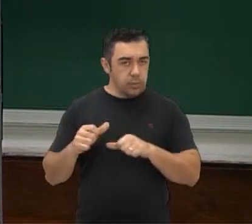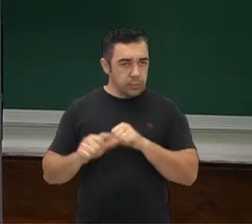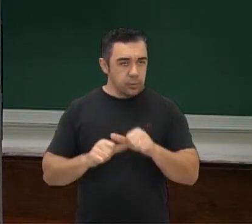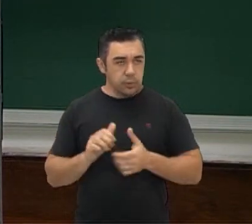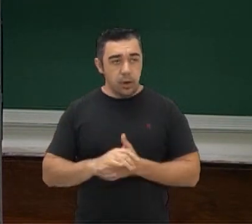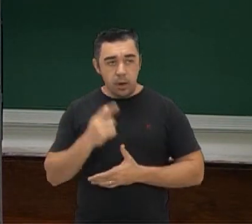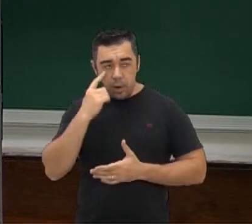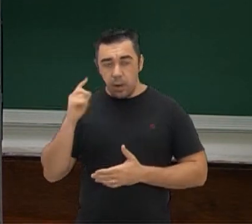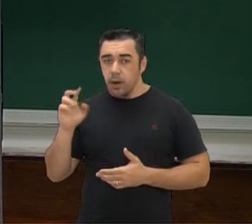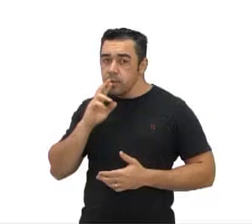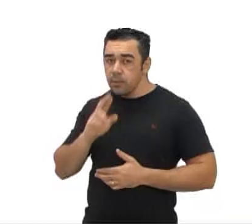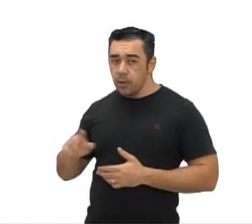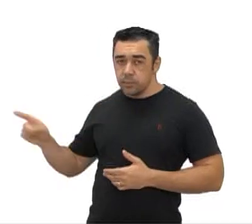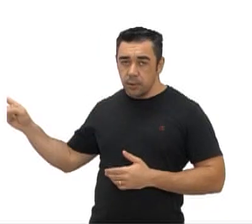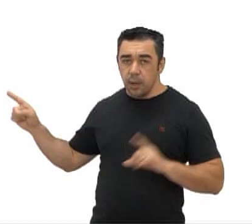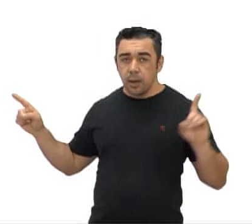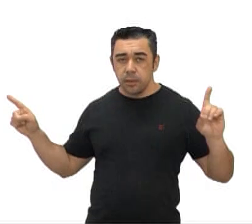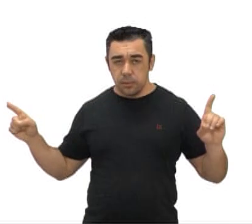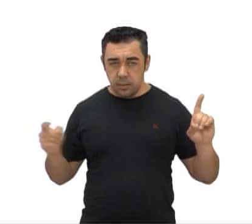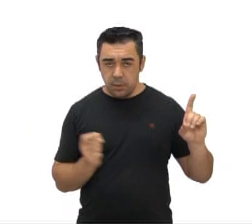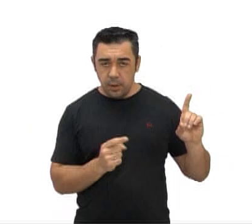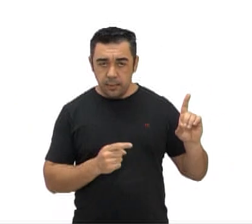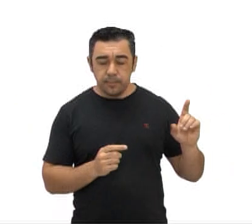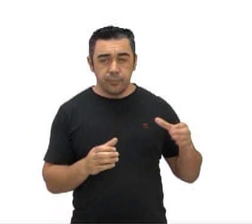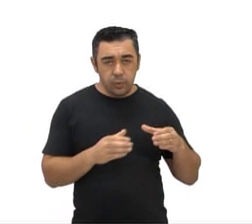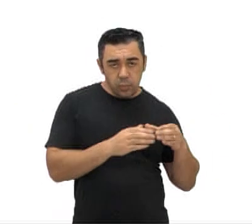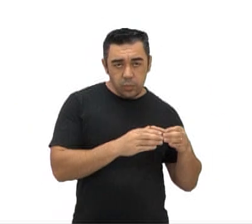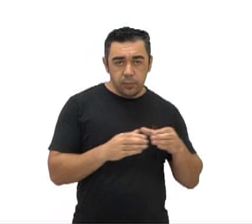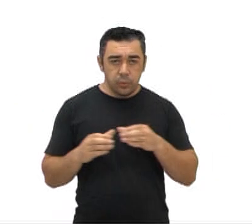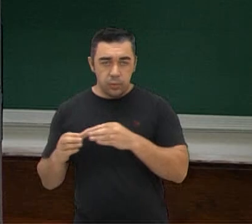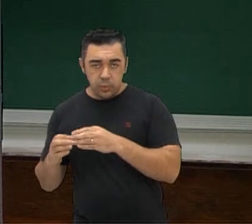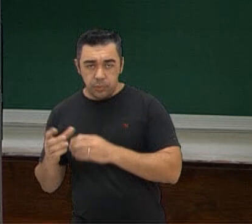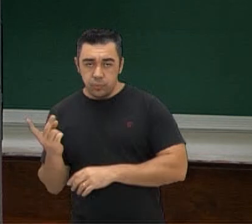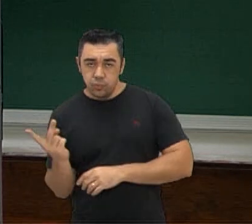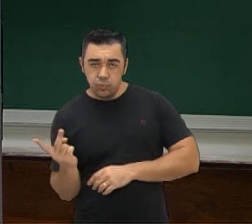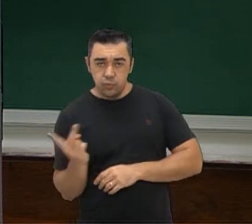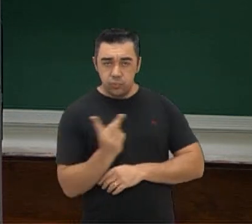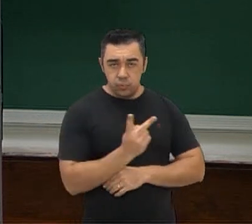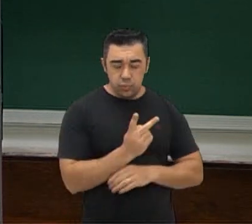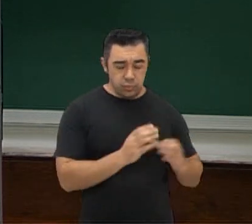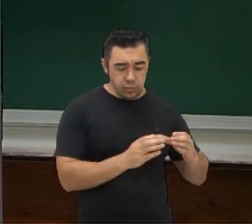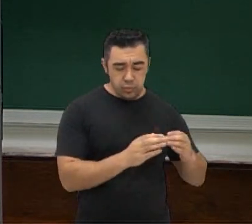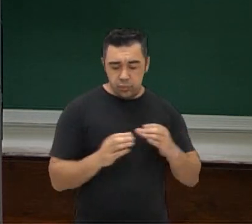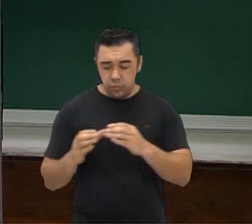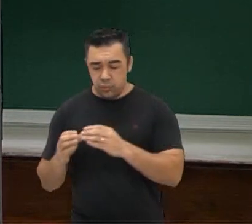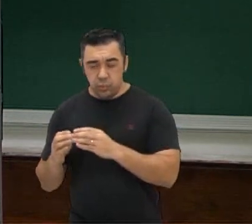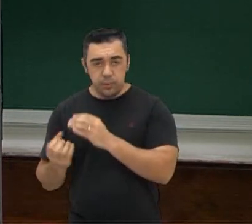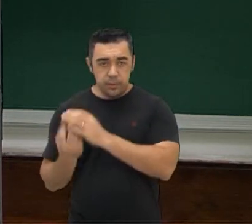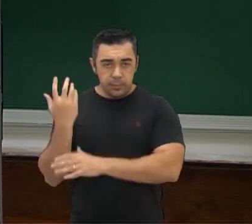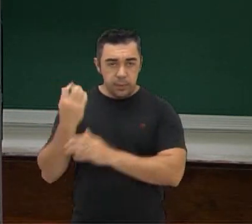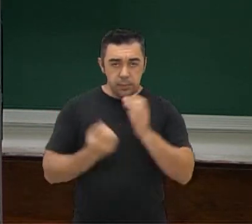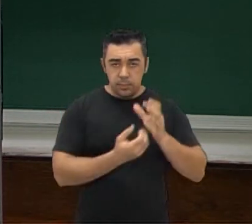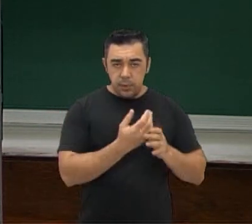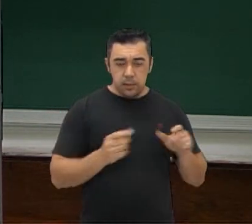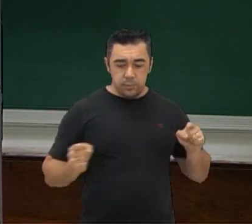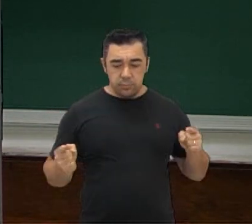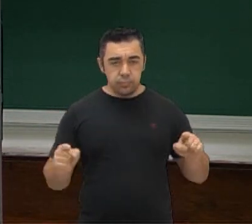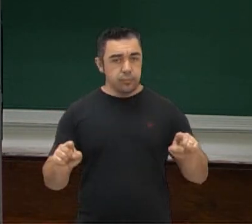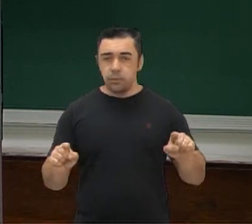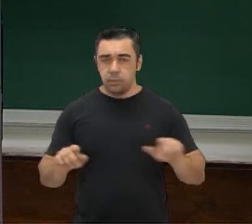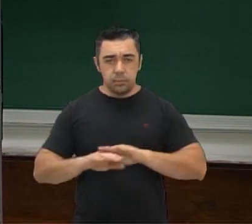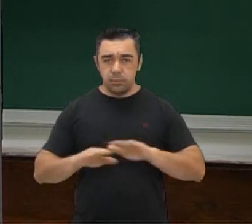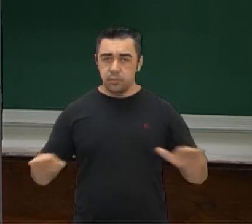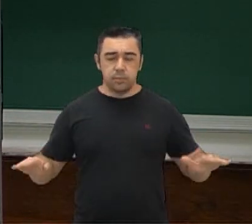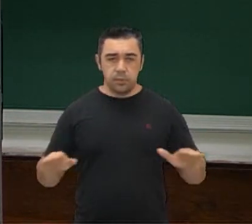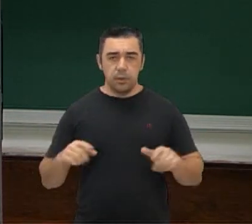tá? Então aqui a resposta é letra D, entre essas duas populações, né, de cada canto ali. Duas de um lado e duas do outro,